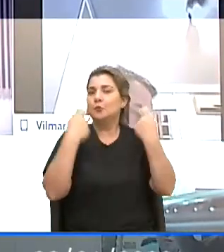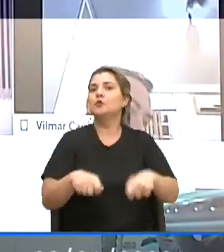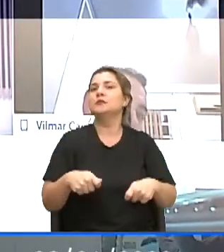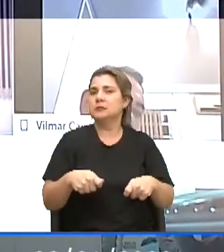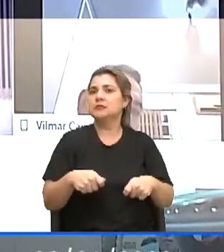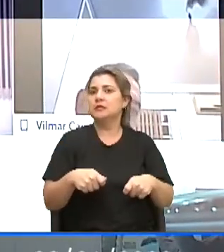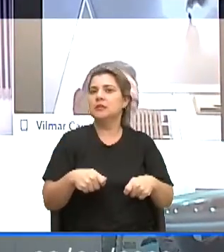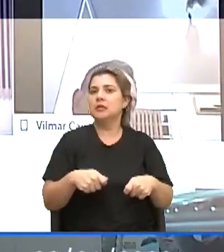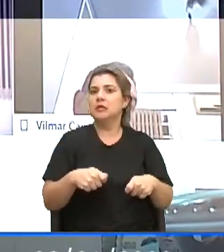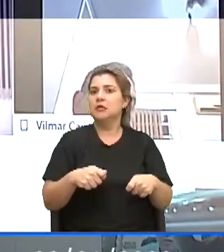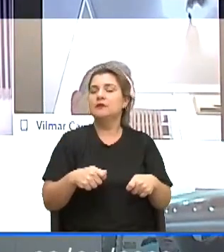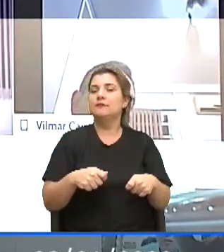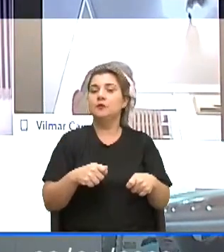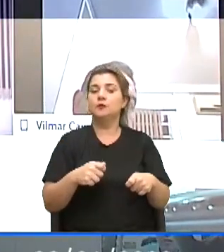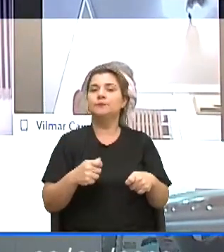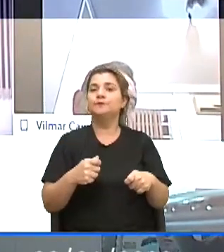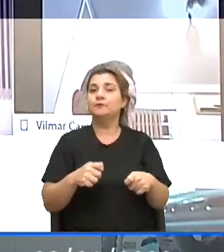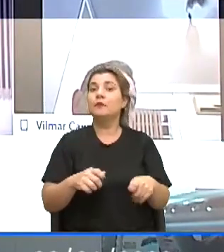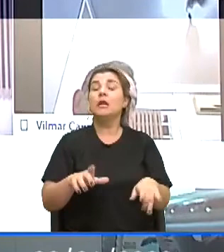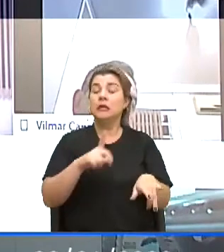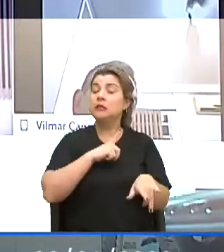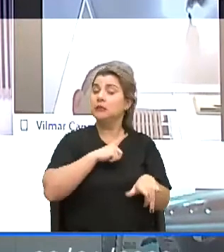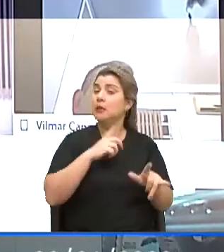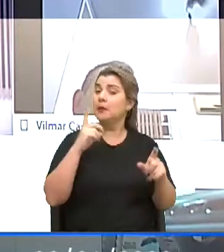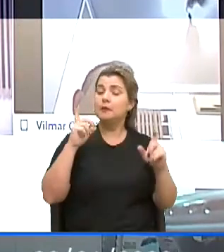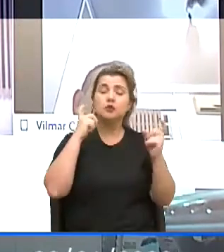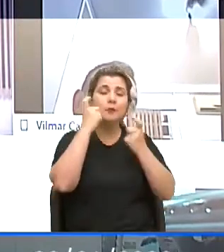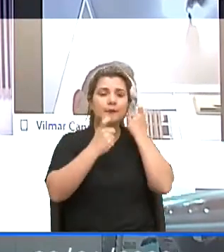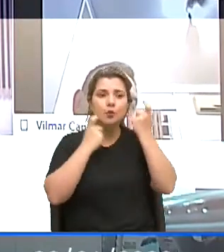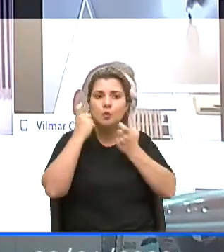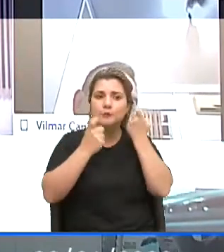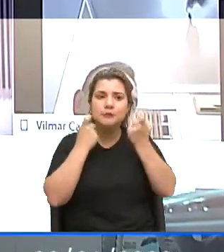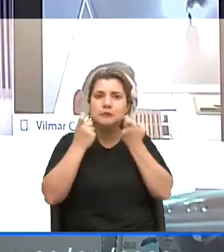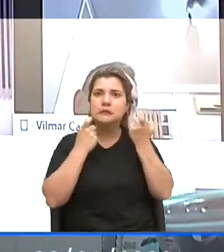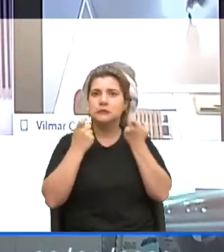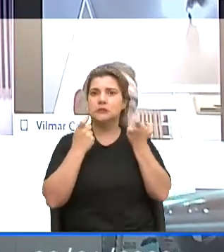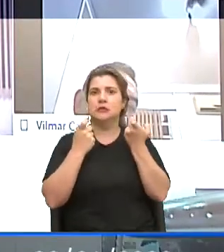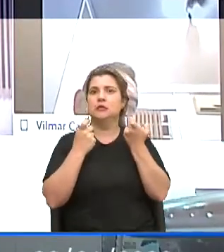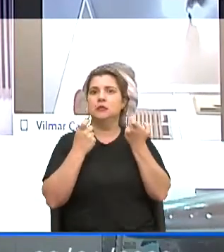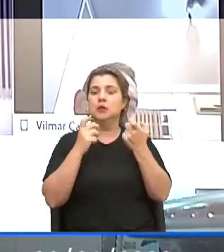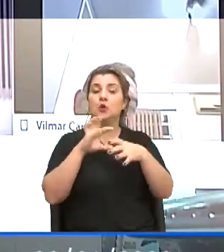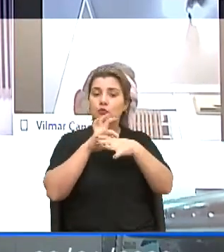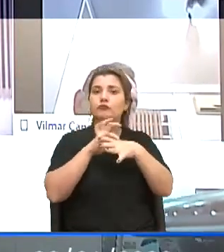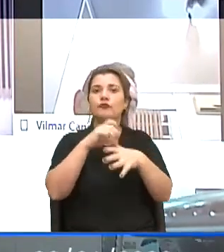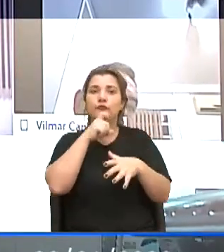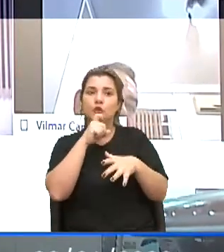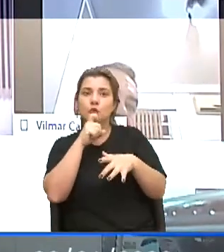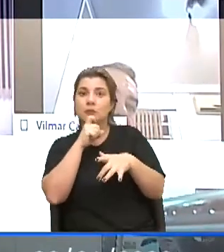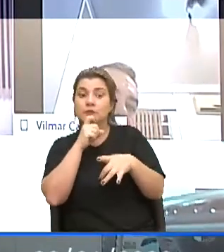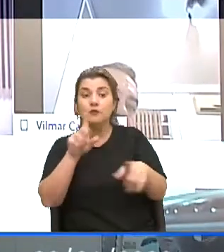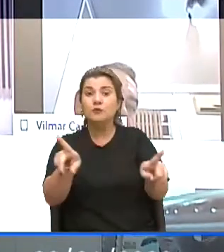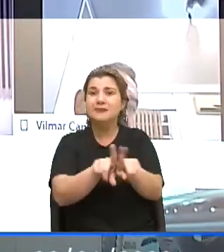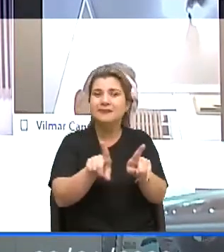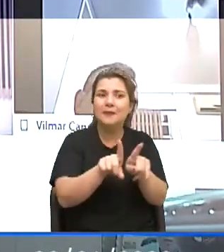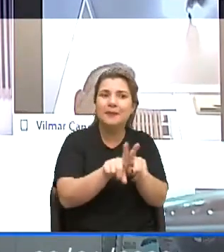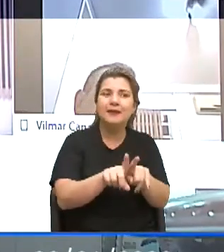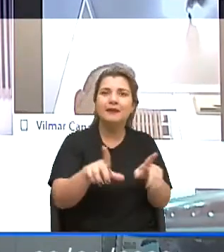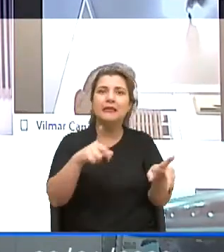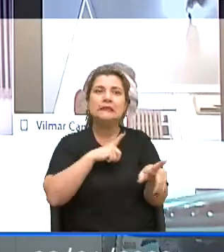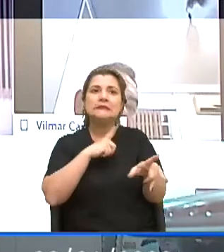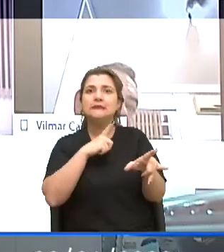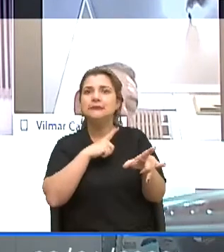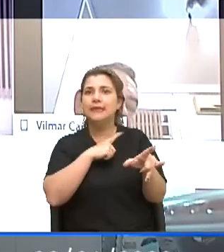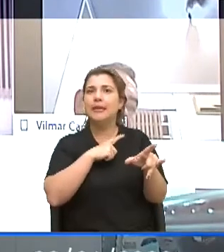temos uma preocupação não só com as plantas dos frigoríficos, e nós temos, além das plantas dos frigoríficos, nós temos uma cadeia